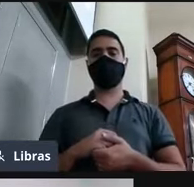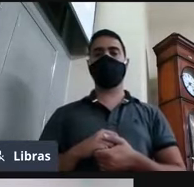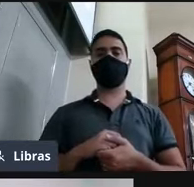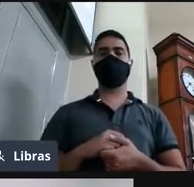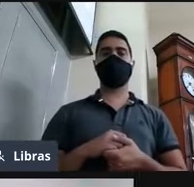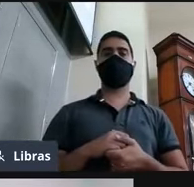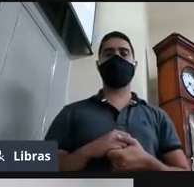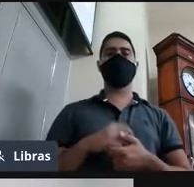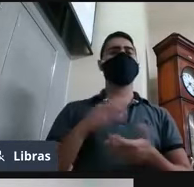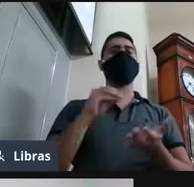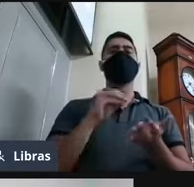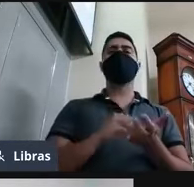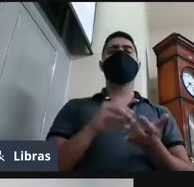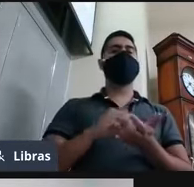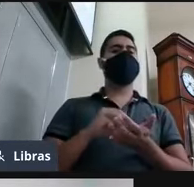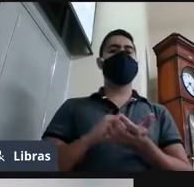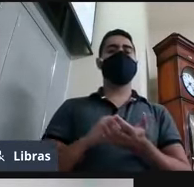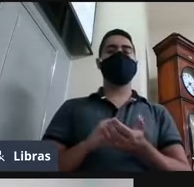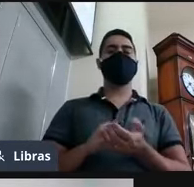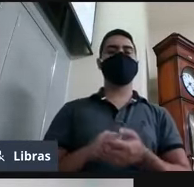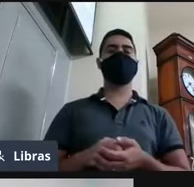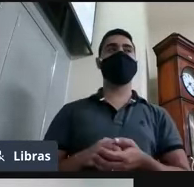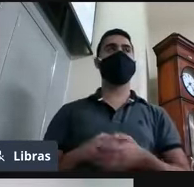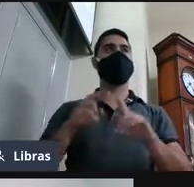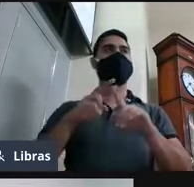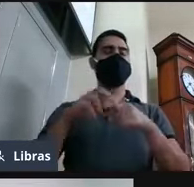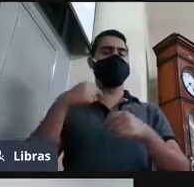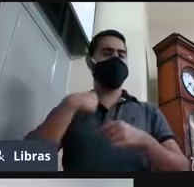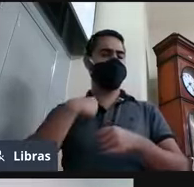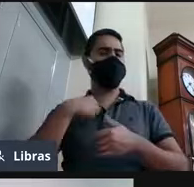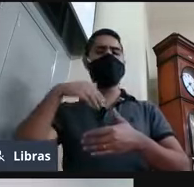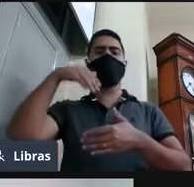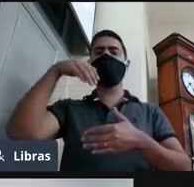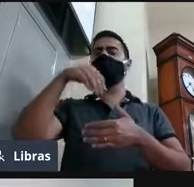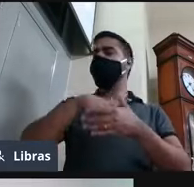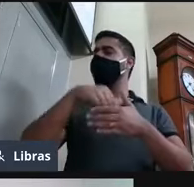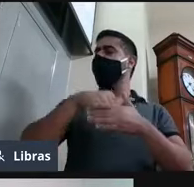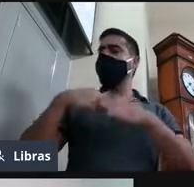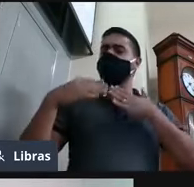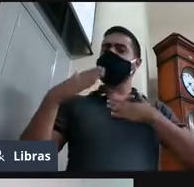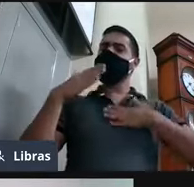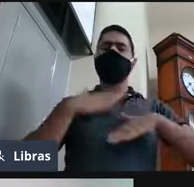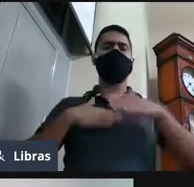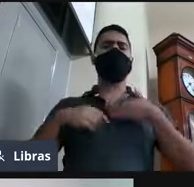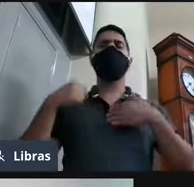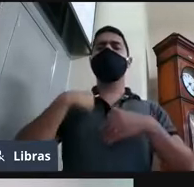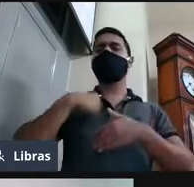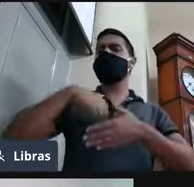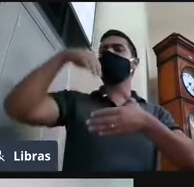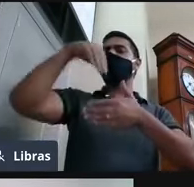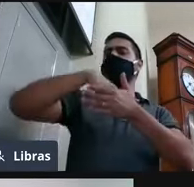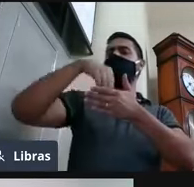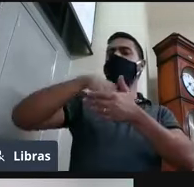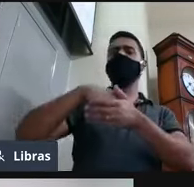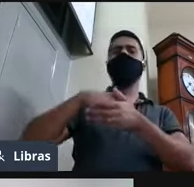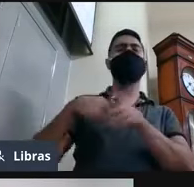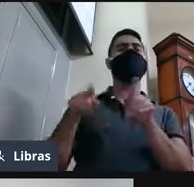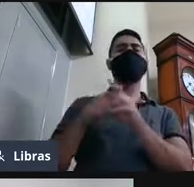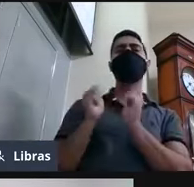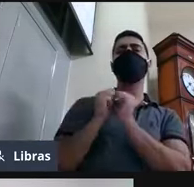houve falta de proatividade. Então, é por isso que eu voto contra, com muita tranquilidade. Meu voto o voto acompanhando o